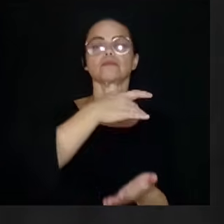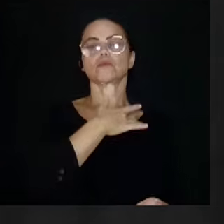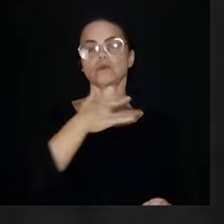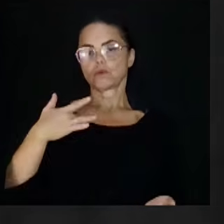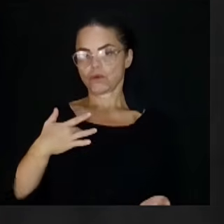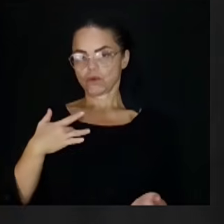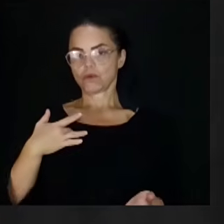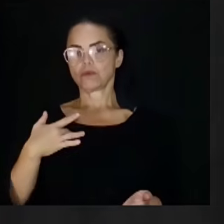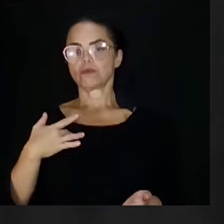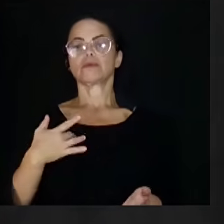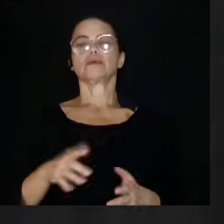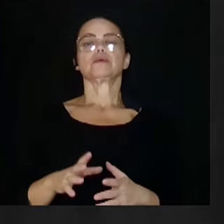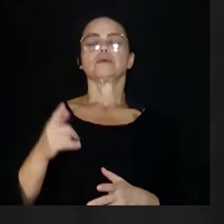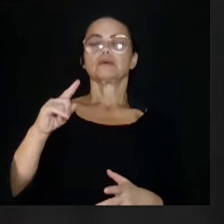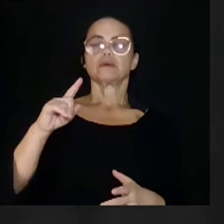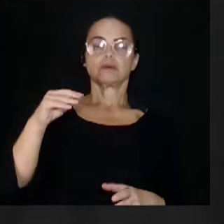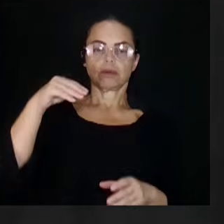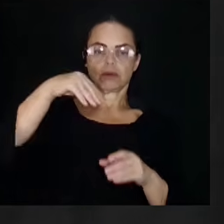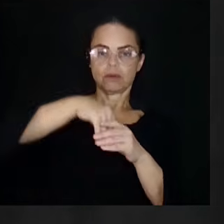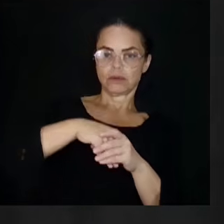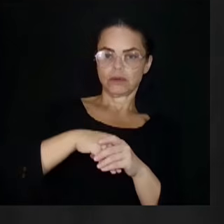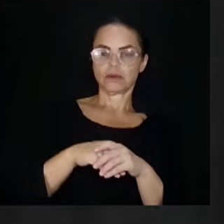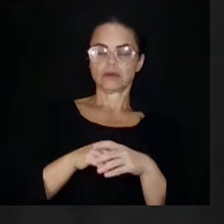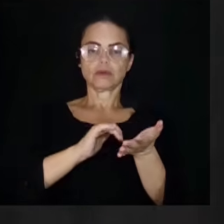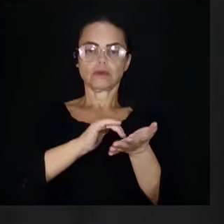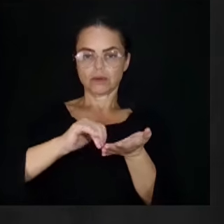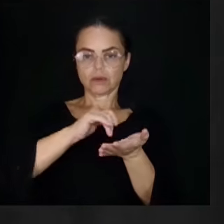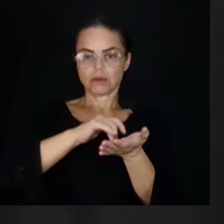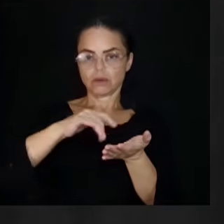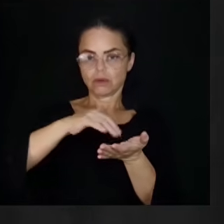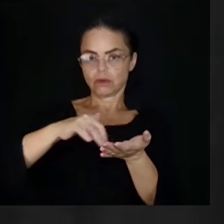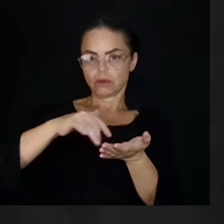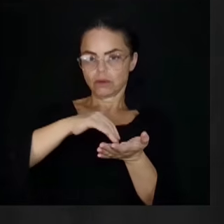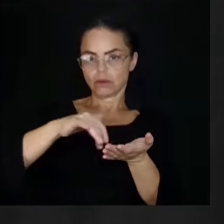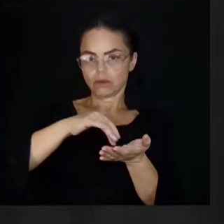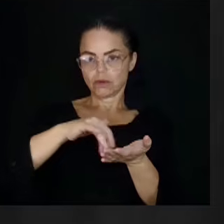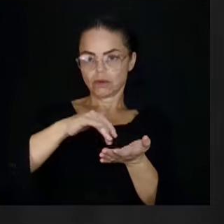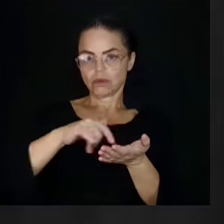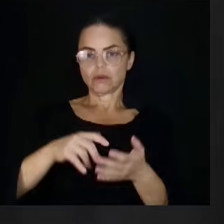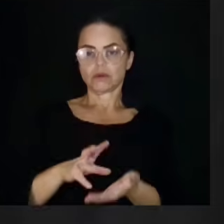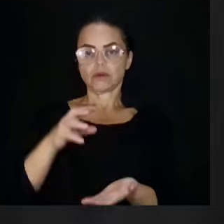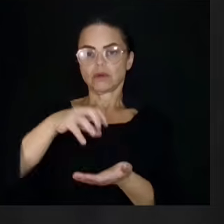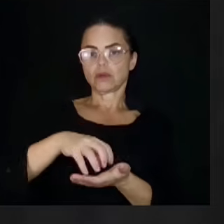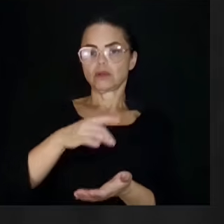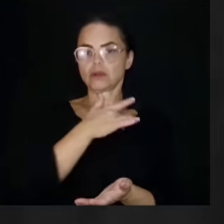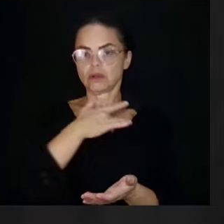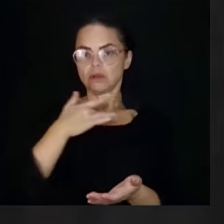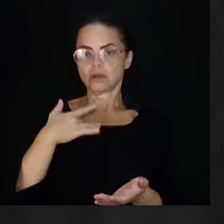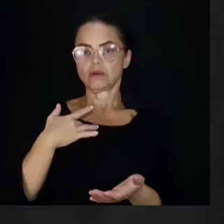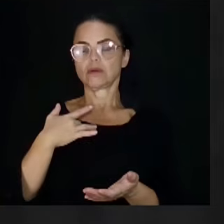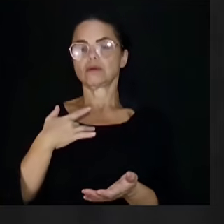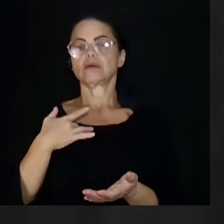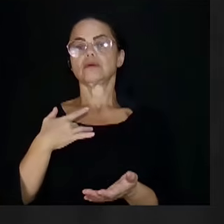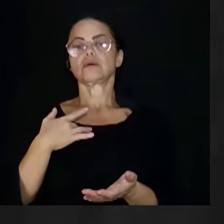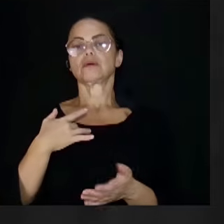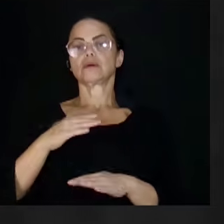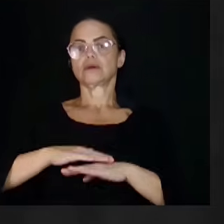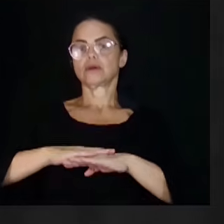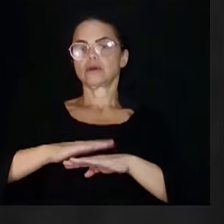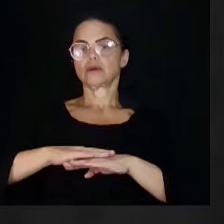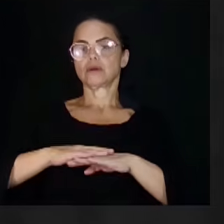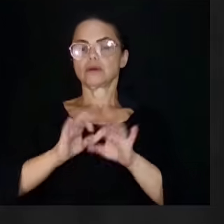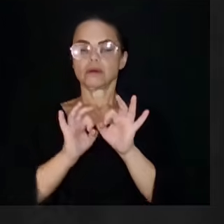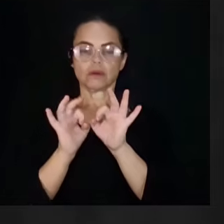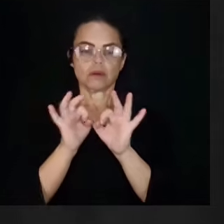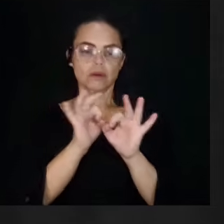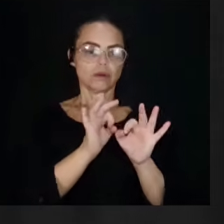e dentro da secretaria, e cada centro de saúde tem ali, digamos assim, autonomia de organizar o seu serviço